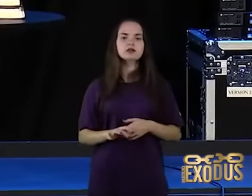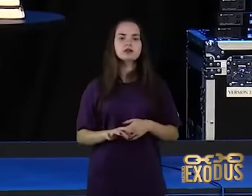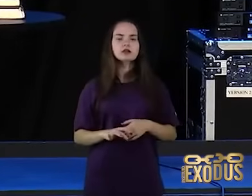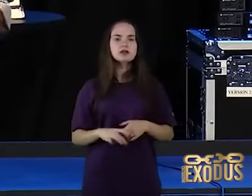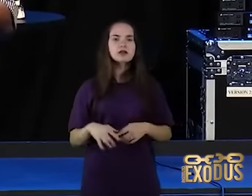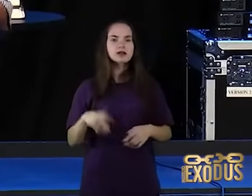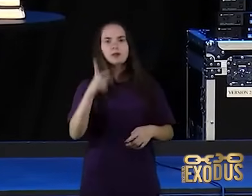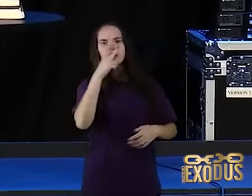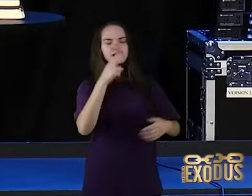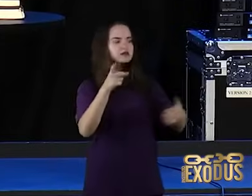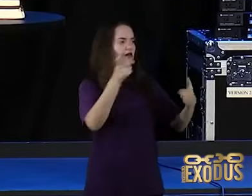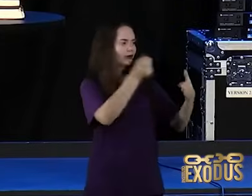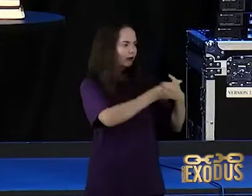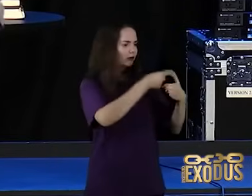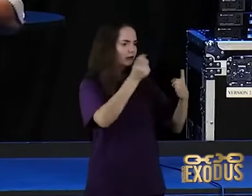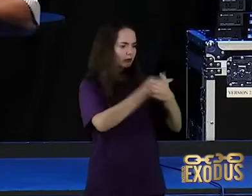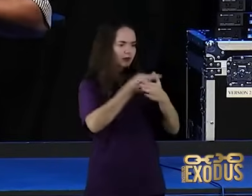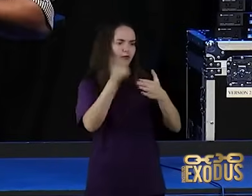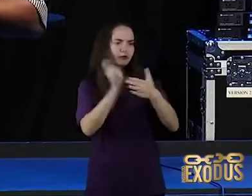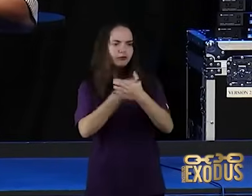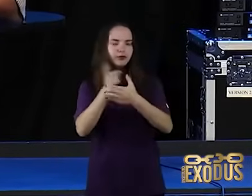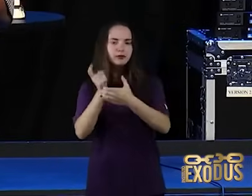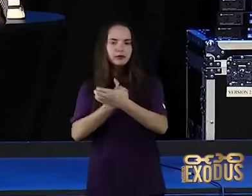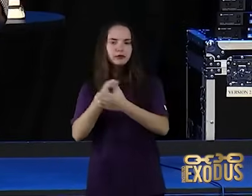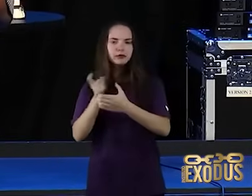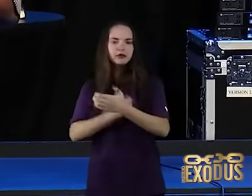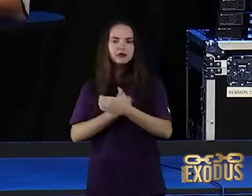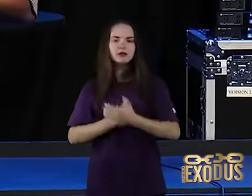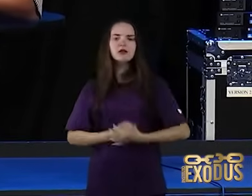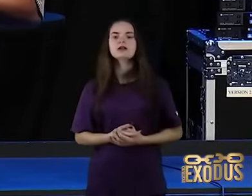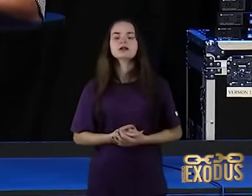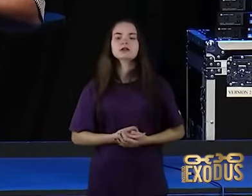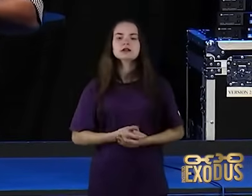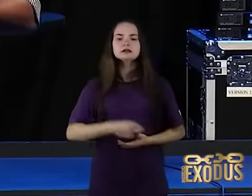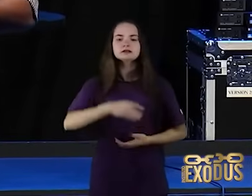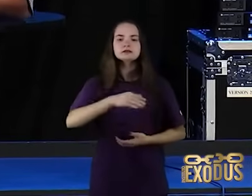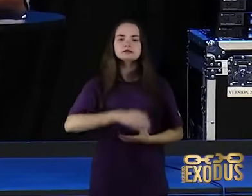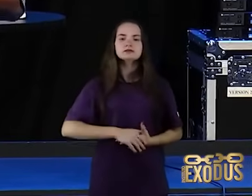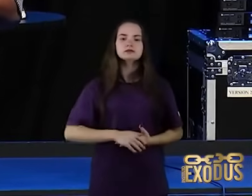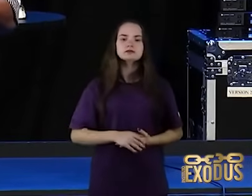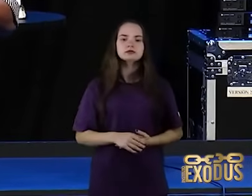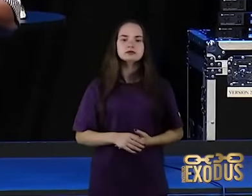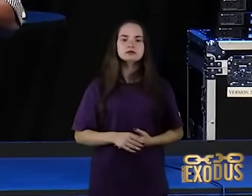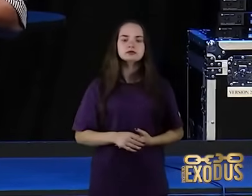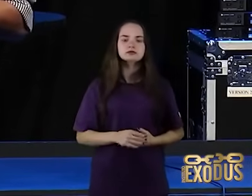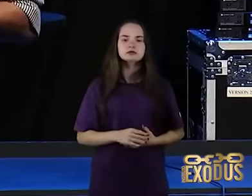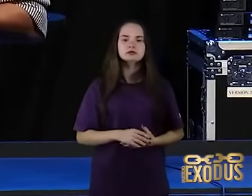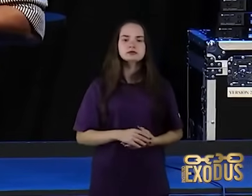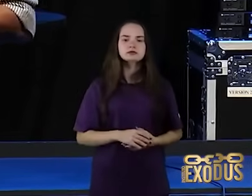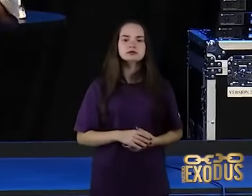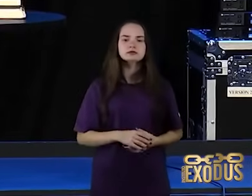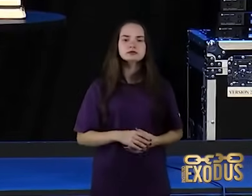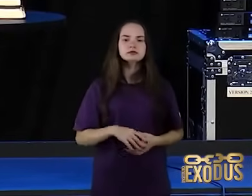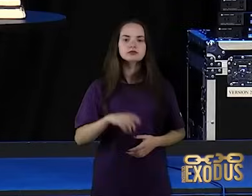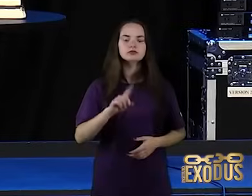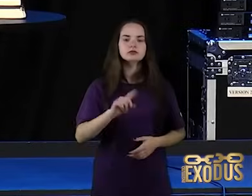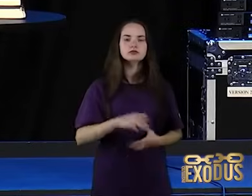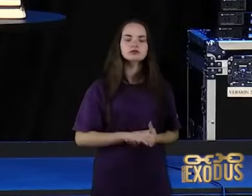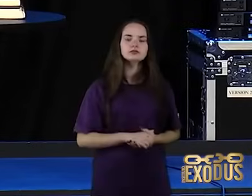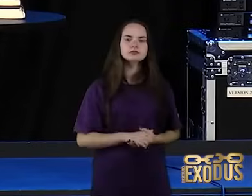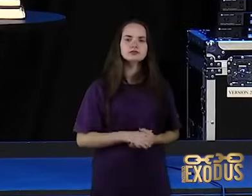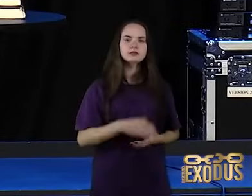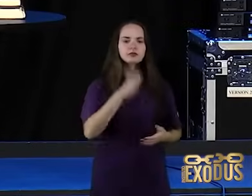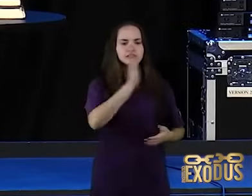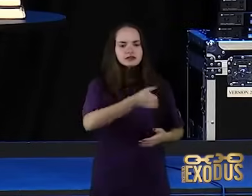e sufocamento de Livramento e Livramento Nossa olha tava por aqui ai consegui respirar aí no outro mês ele faz a mesma